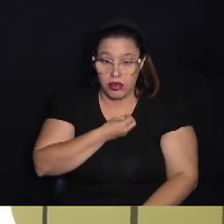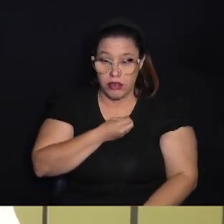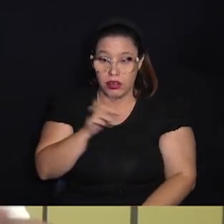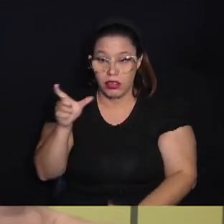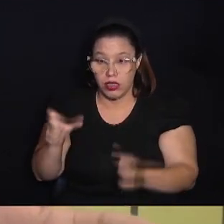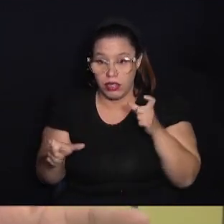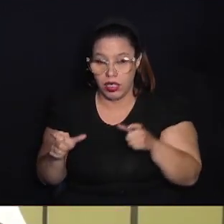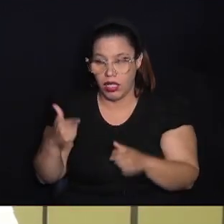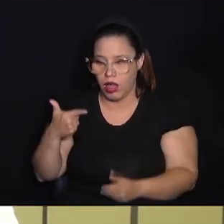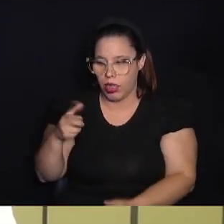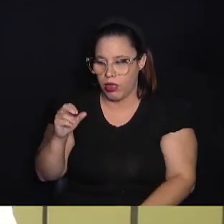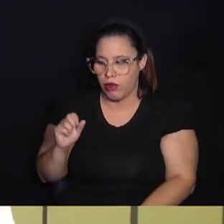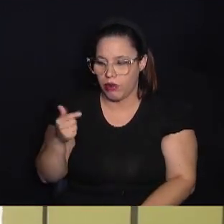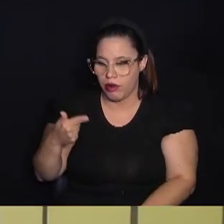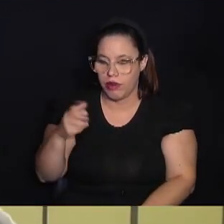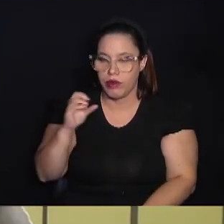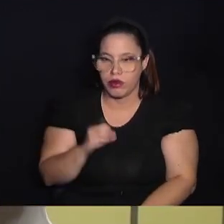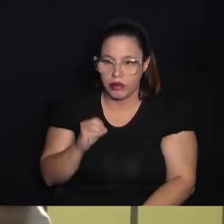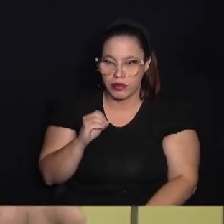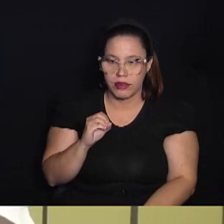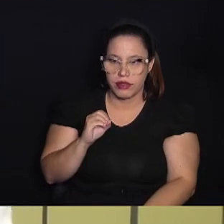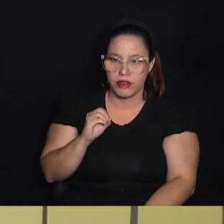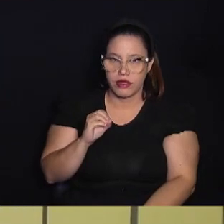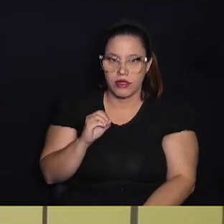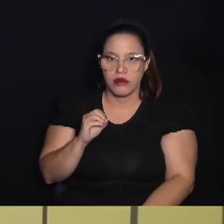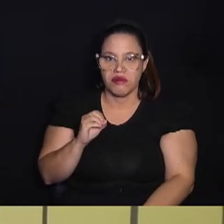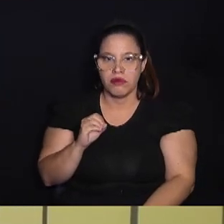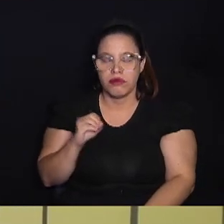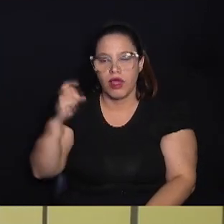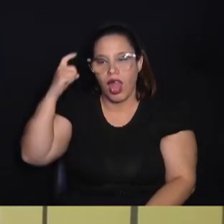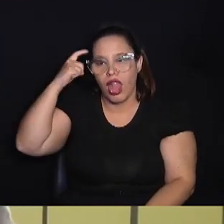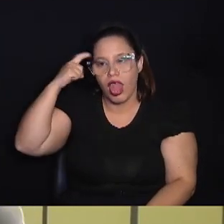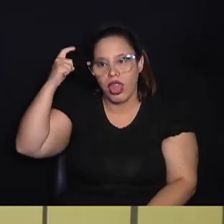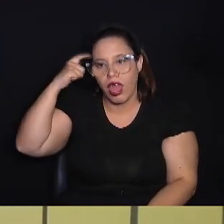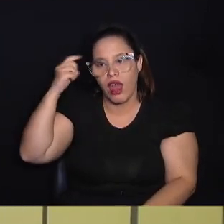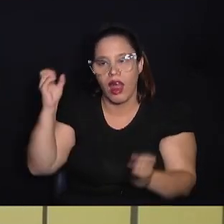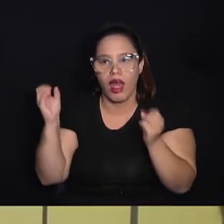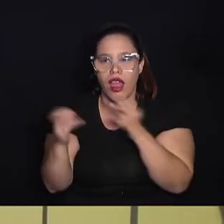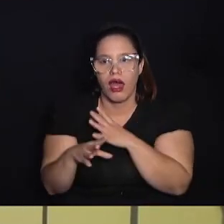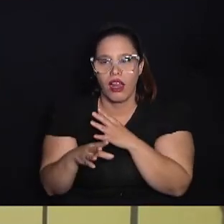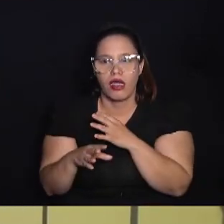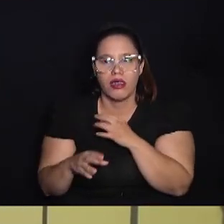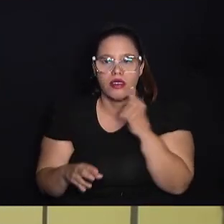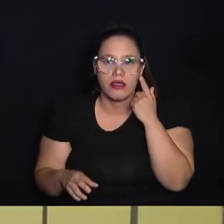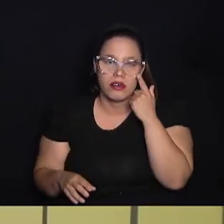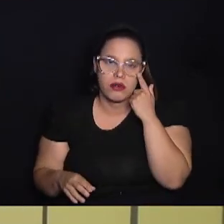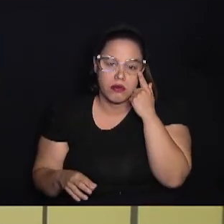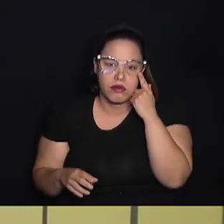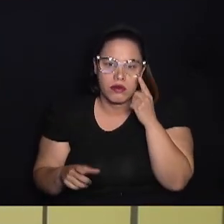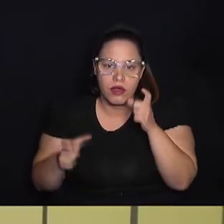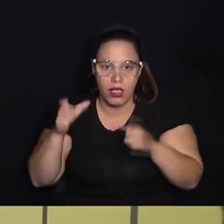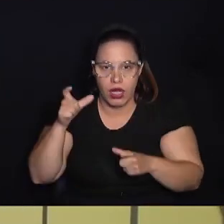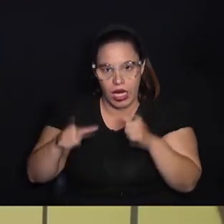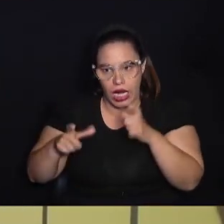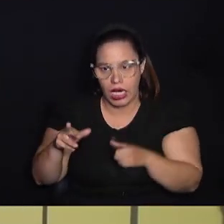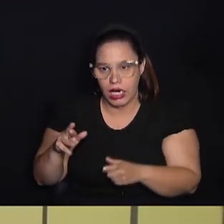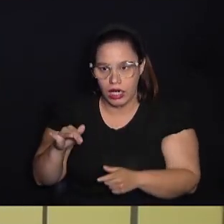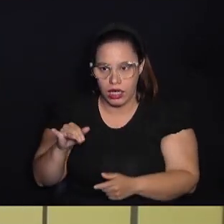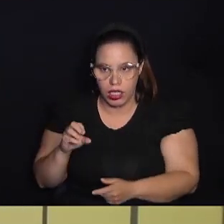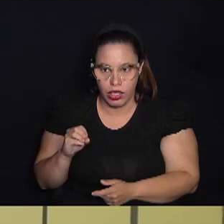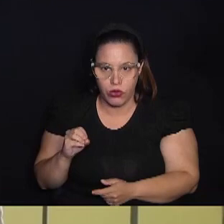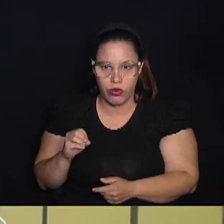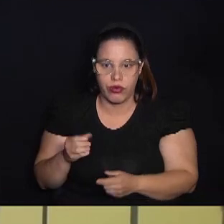projeto Centro Paula Souza ideias inovadoras e por trabalhar na área de arquivo dentro da